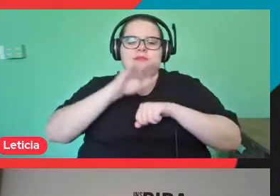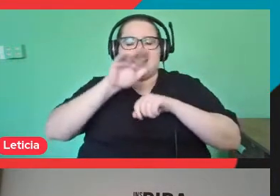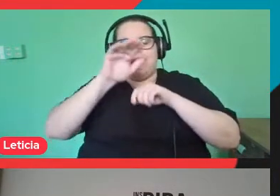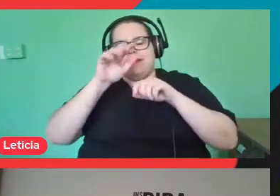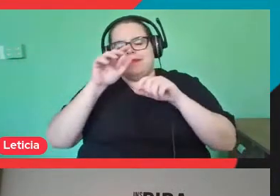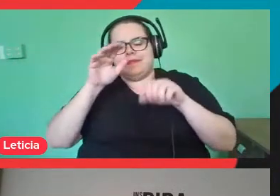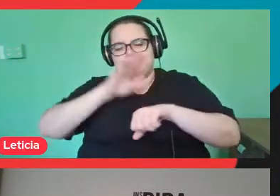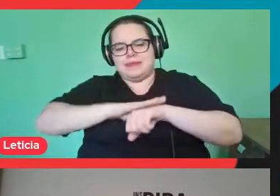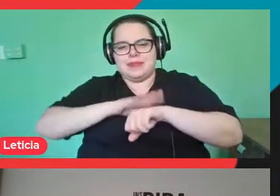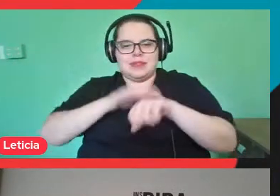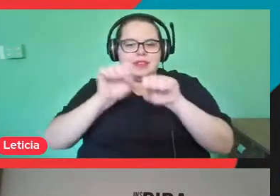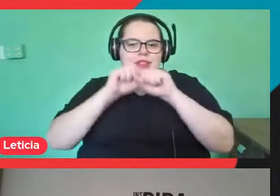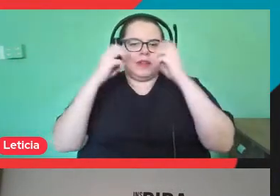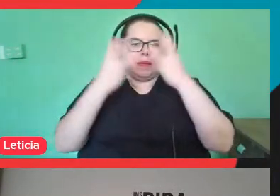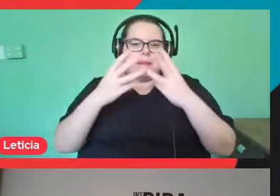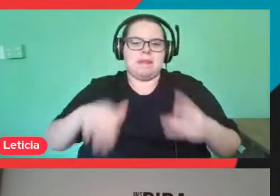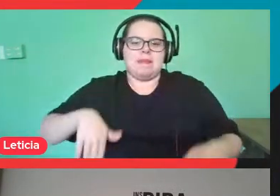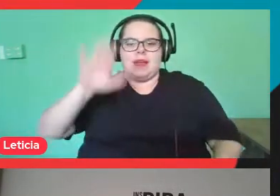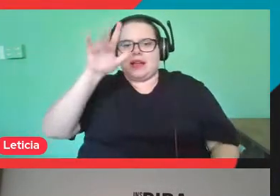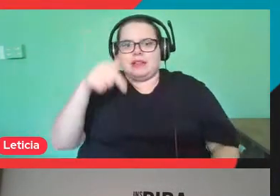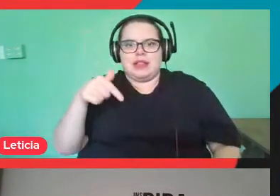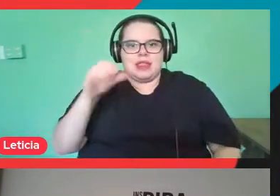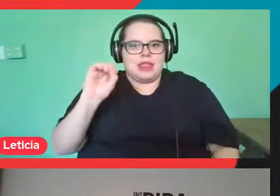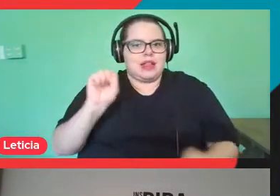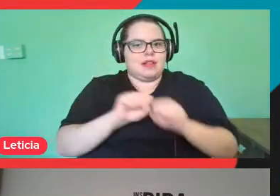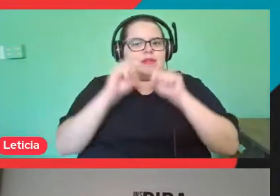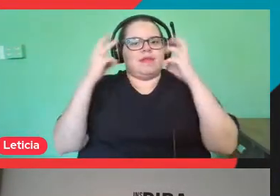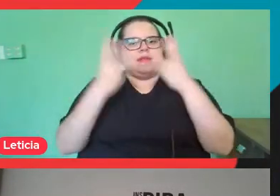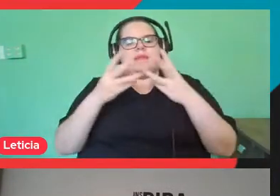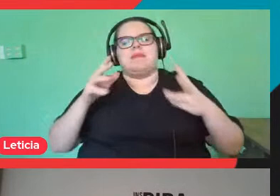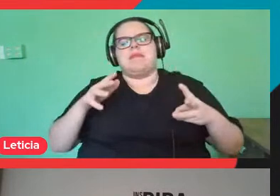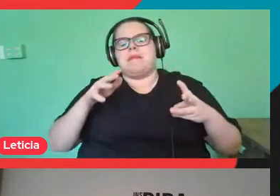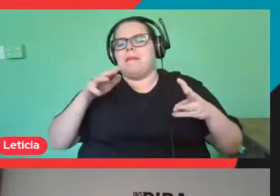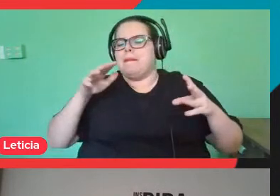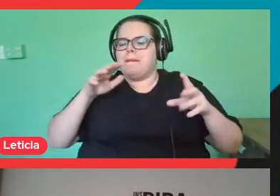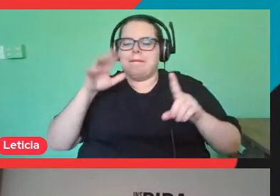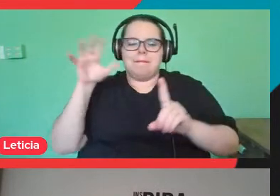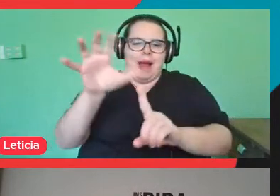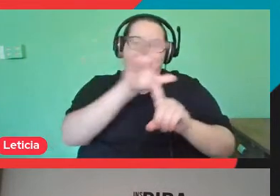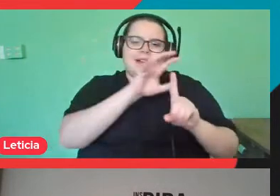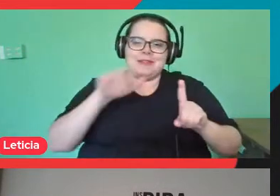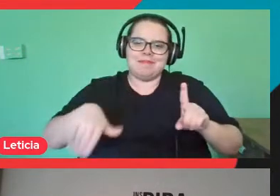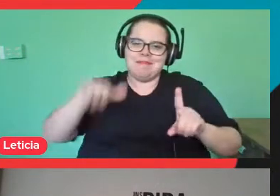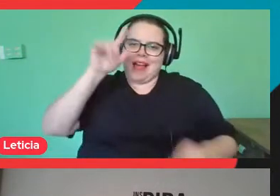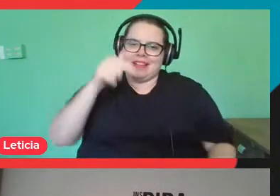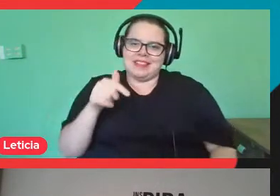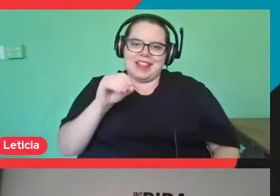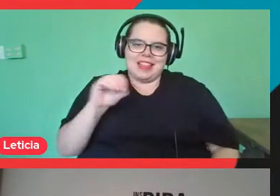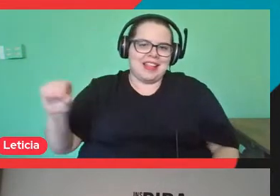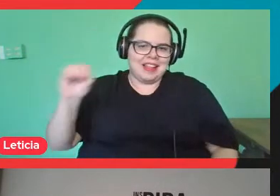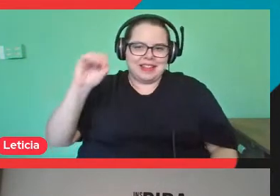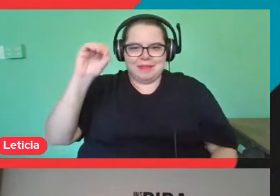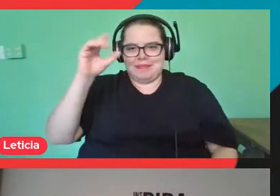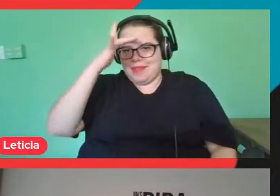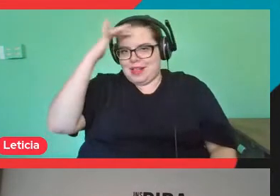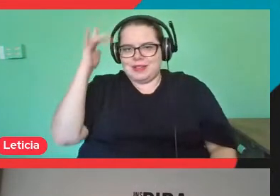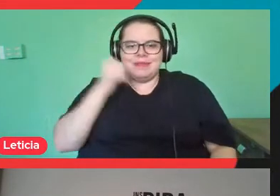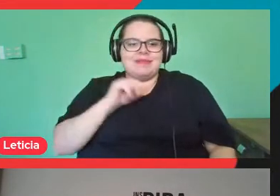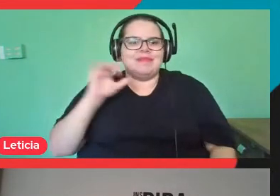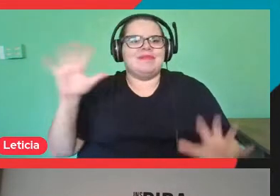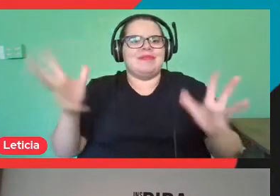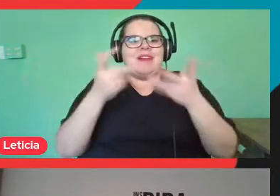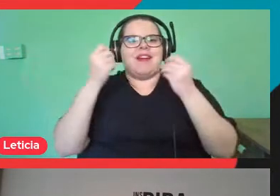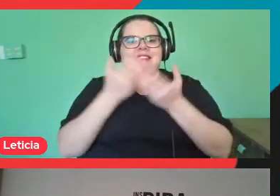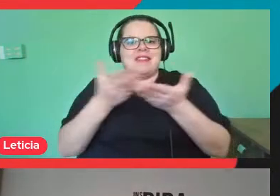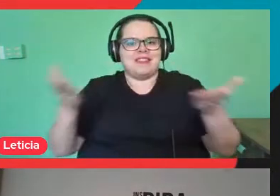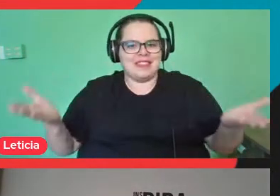workshops, já fiz mais de 70 workshops, impactando mais de 700 pessoas aqui junto com essas mulheres incríveis que estão aqui hoje, que vão falar com